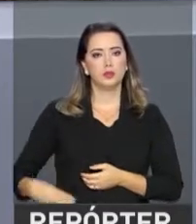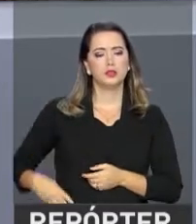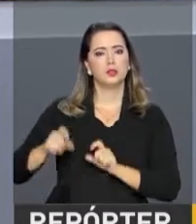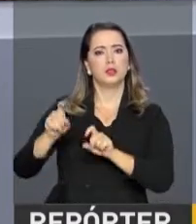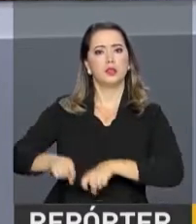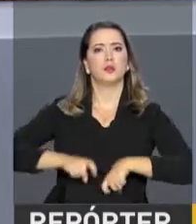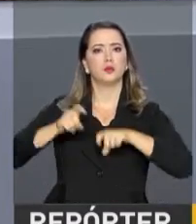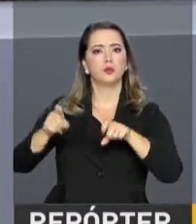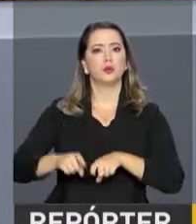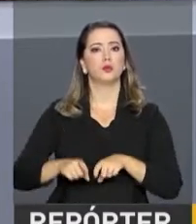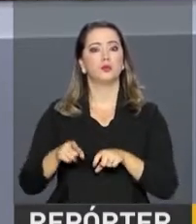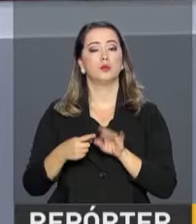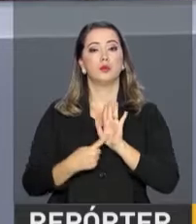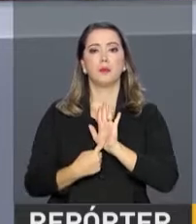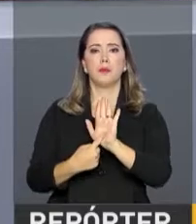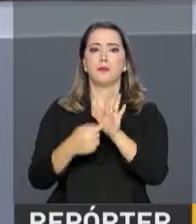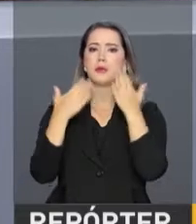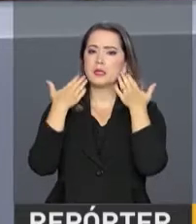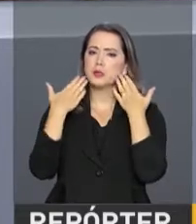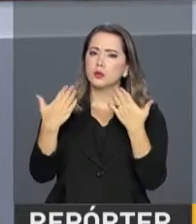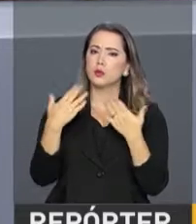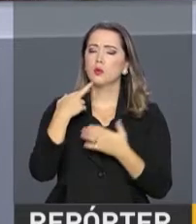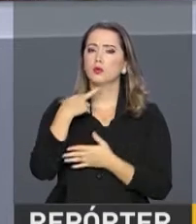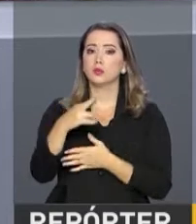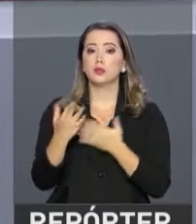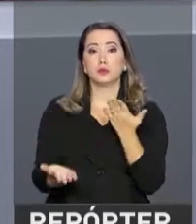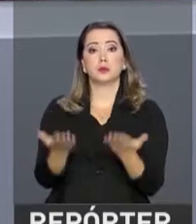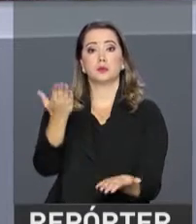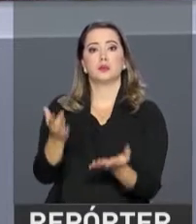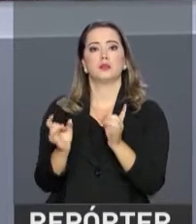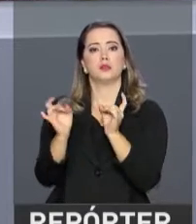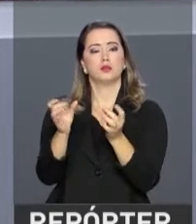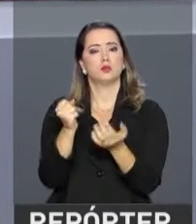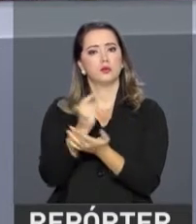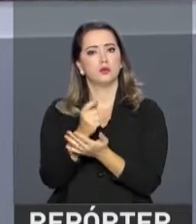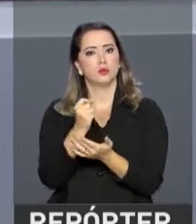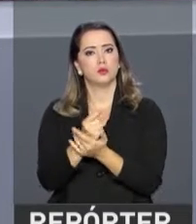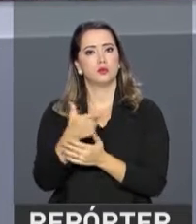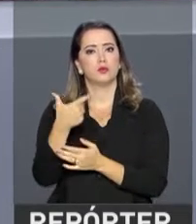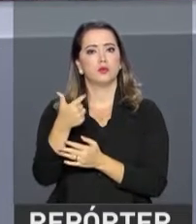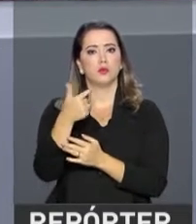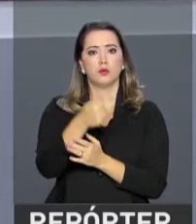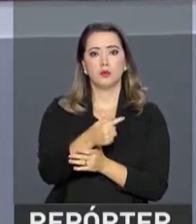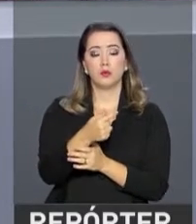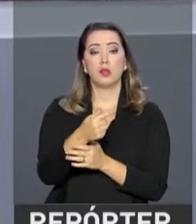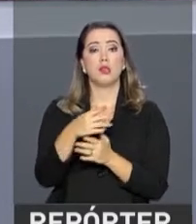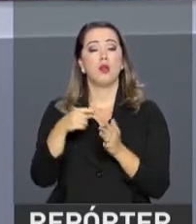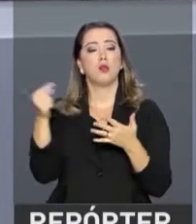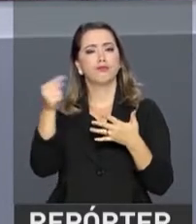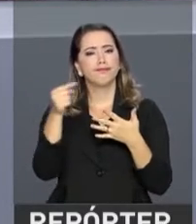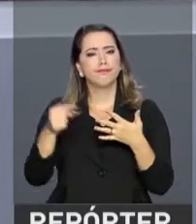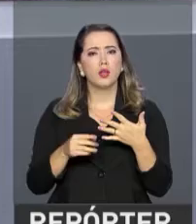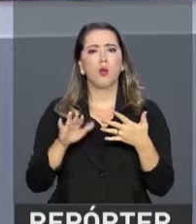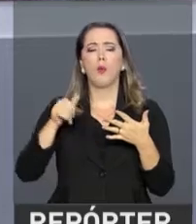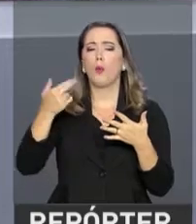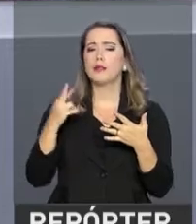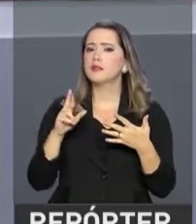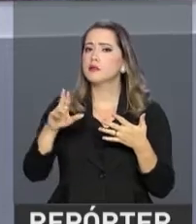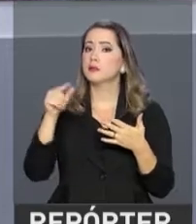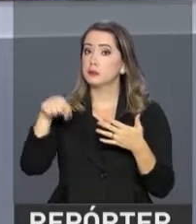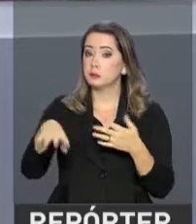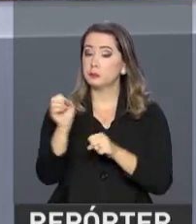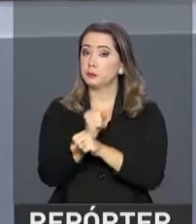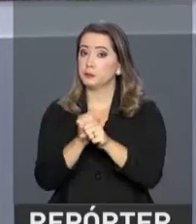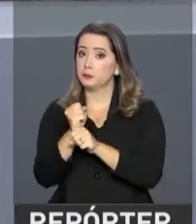blairo maggi apresentou hoje os resultados da balança comercial da agricultura em 2017 e traçou as expectativas